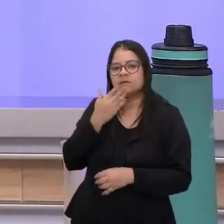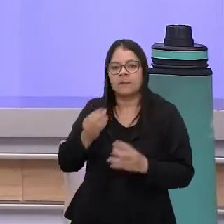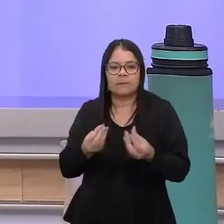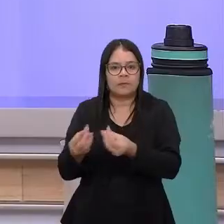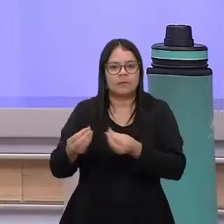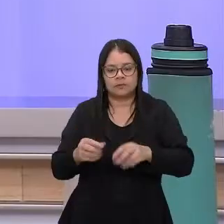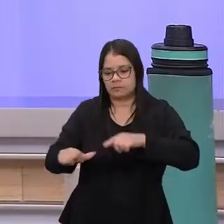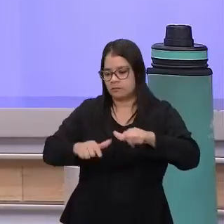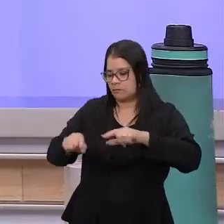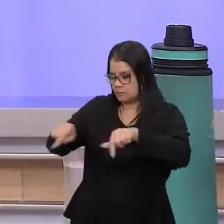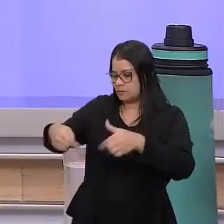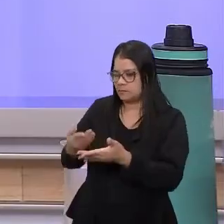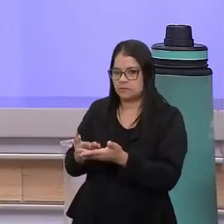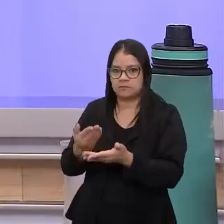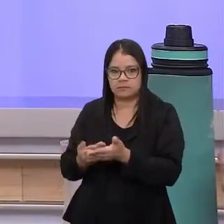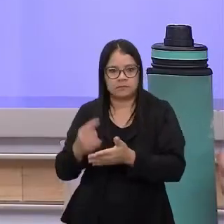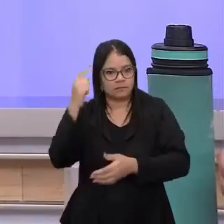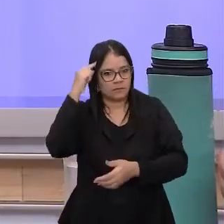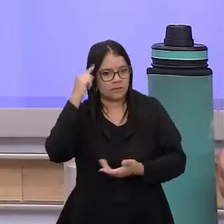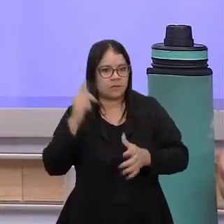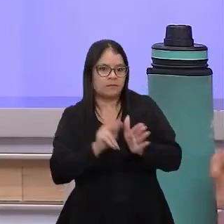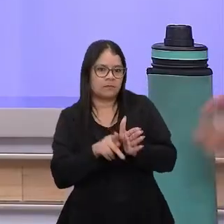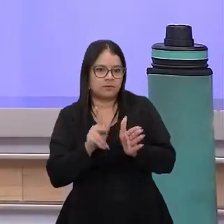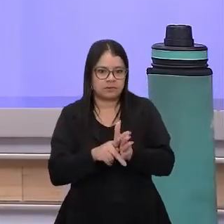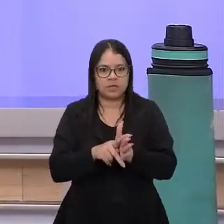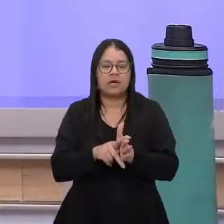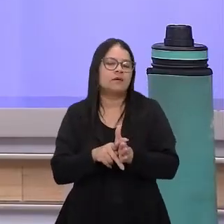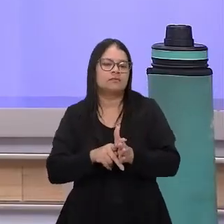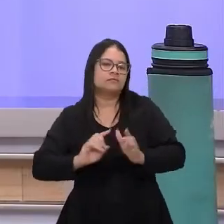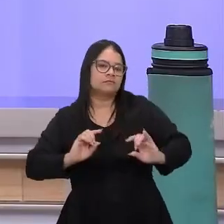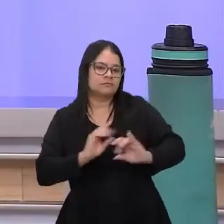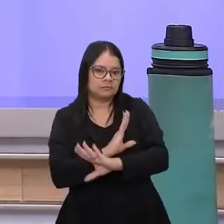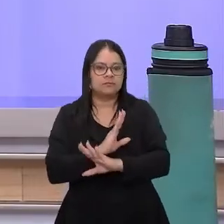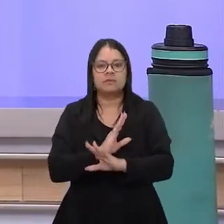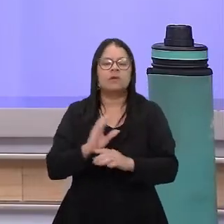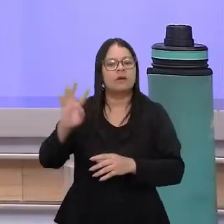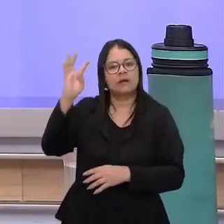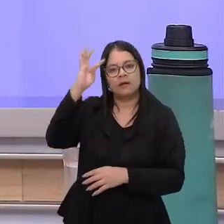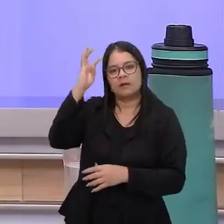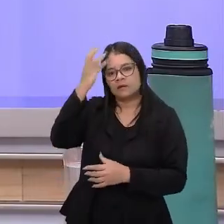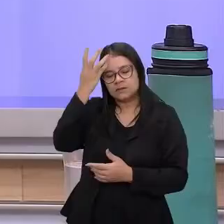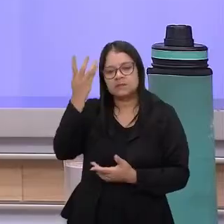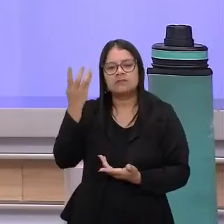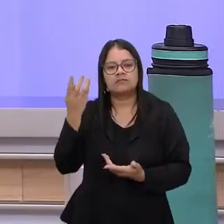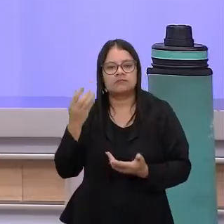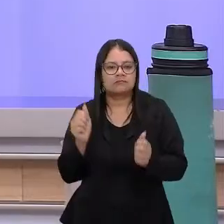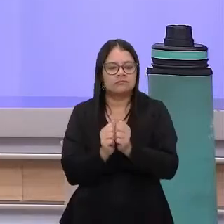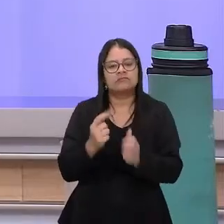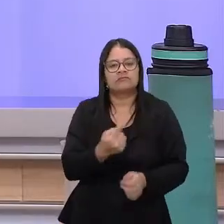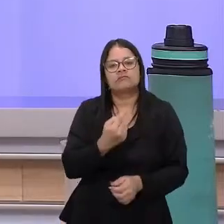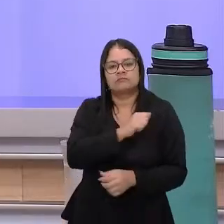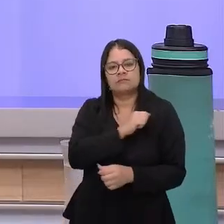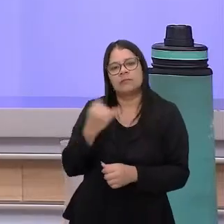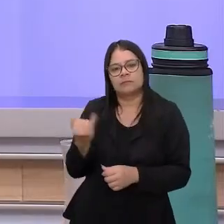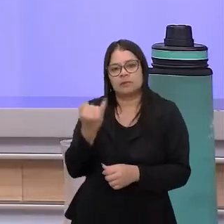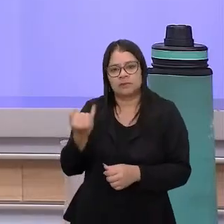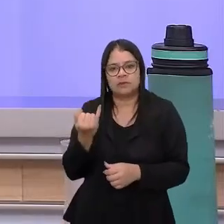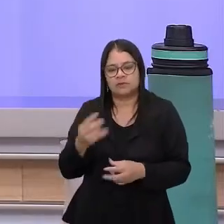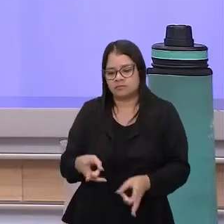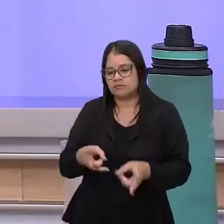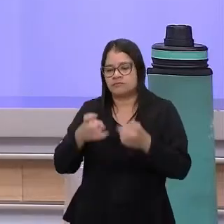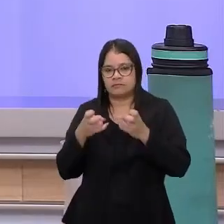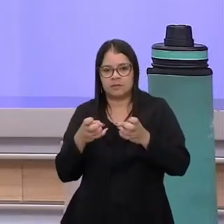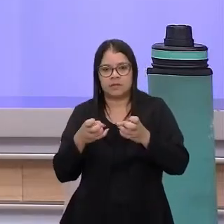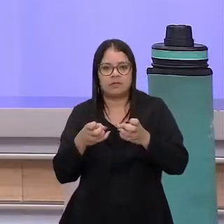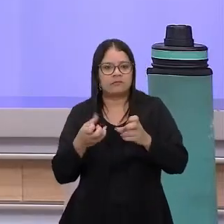trabalho em sala de aula, a pensar em projetos possíveis aí para realização com os alunos. Então, é importante fazer essa